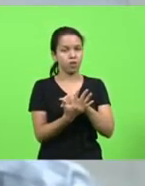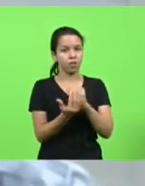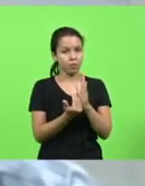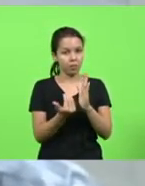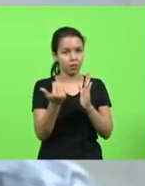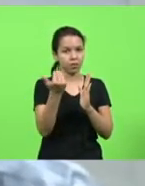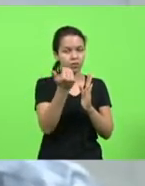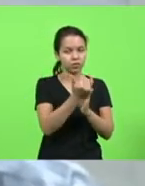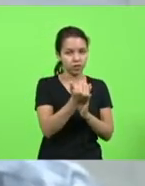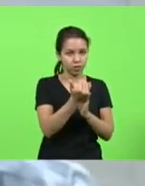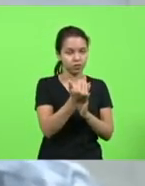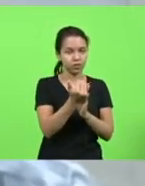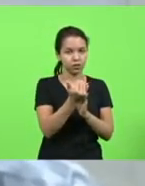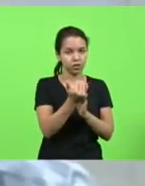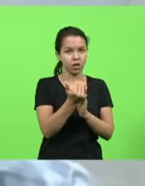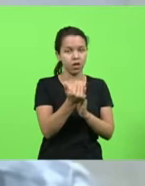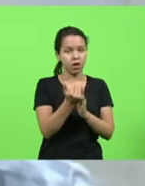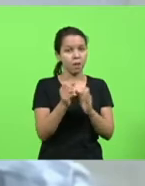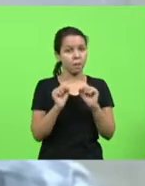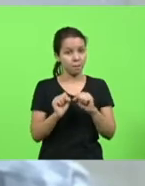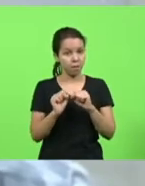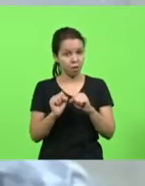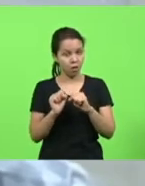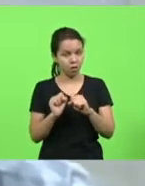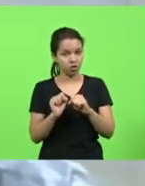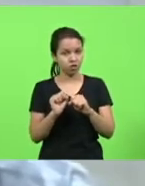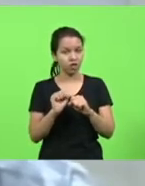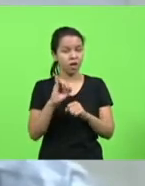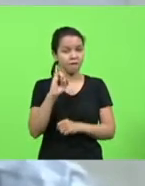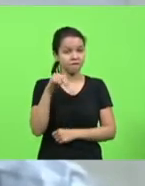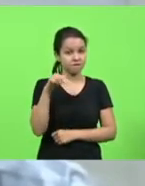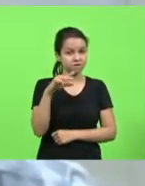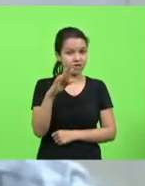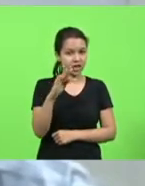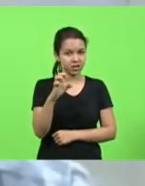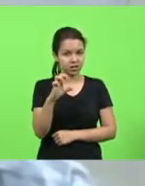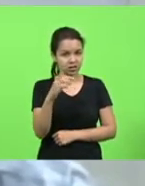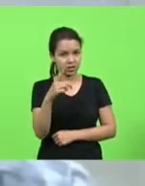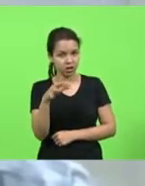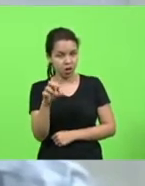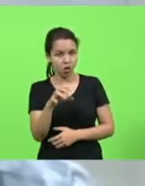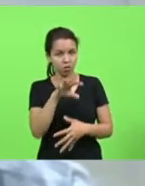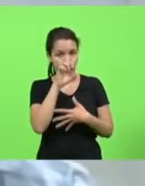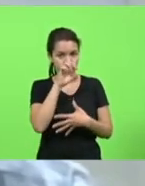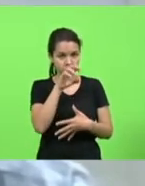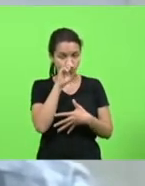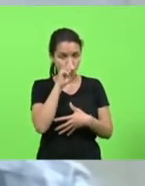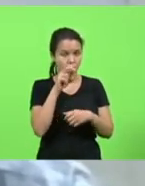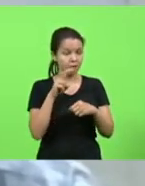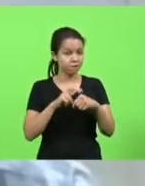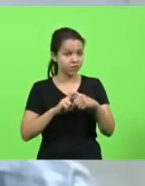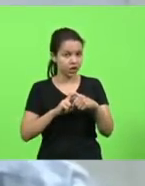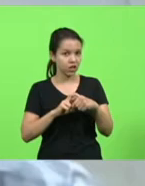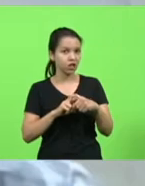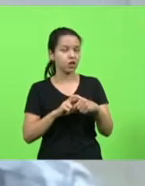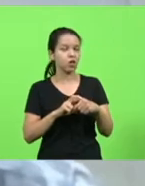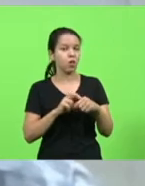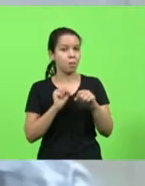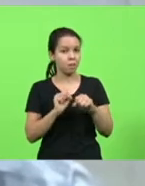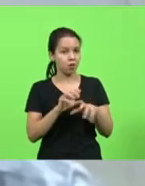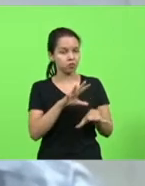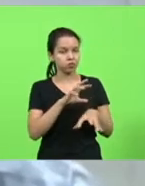vulnerabilidade às infecções respiratórias virais, aos vírus e vírus sem sinal